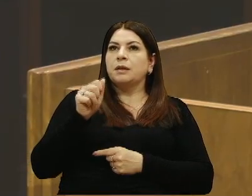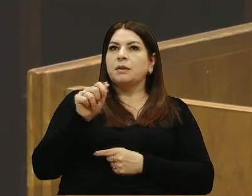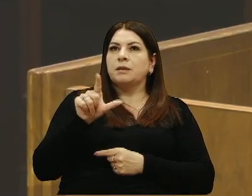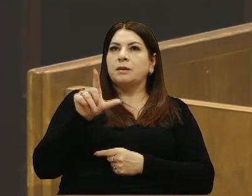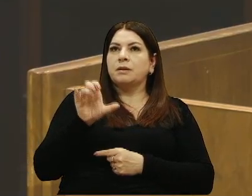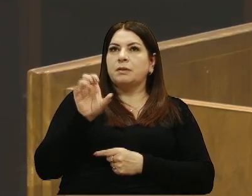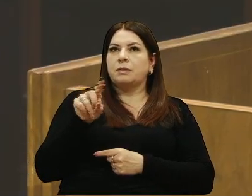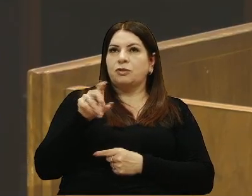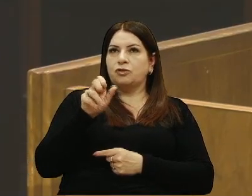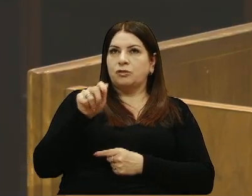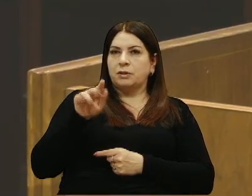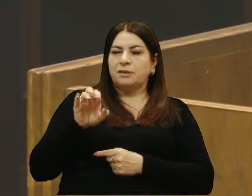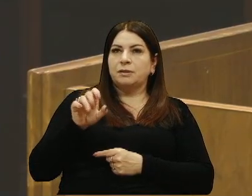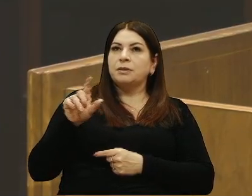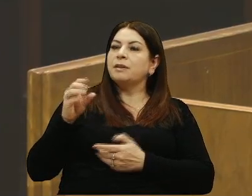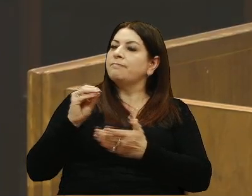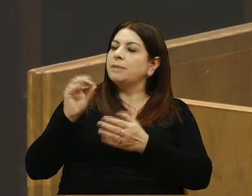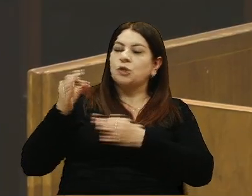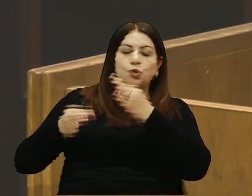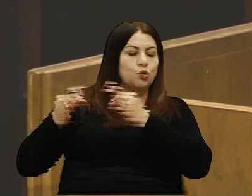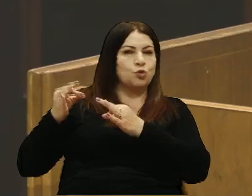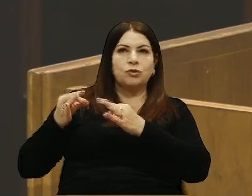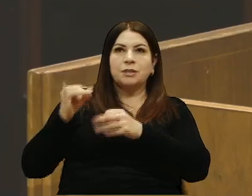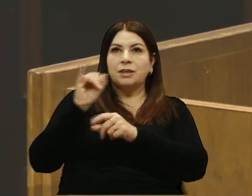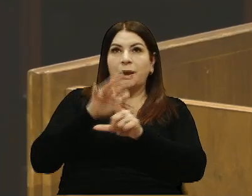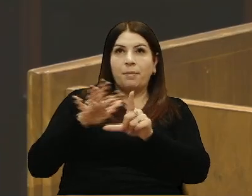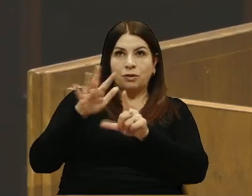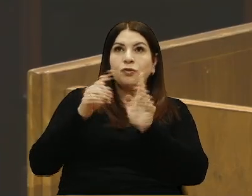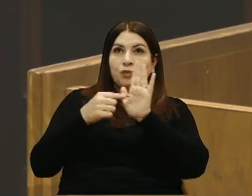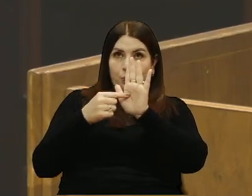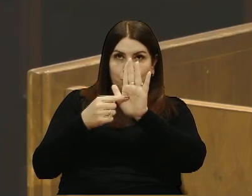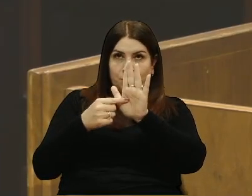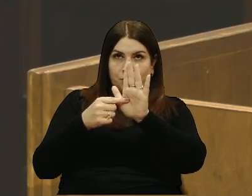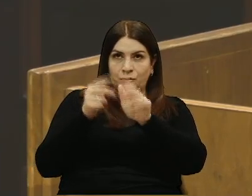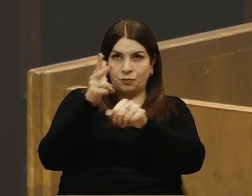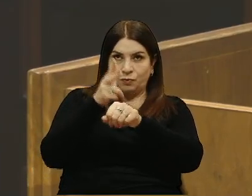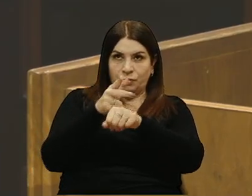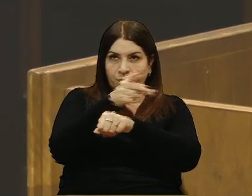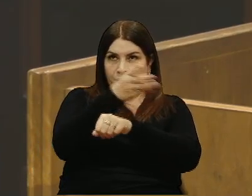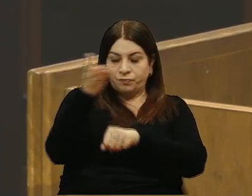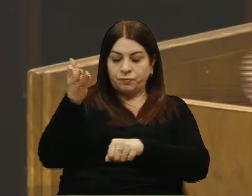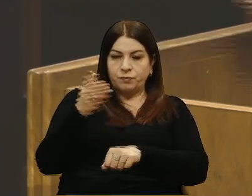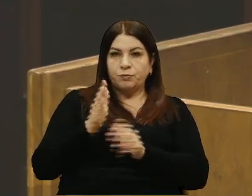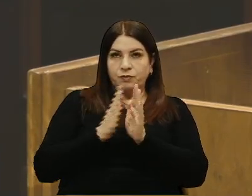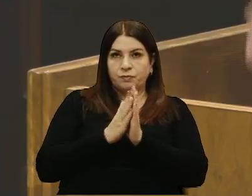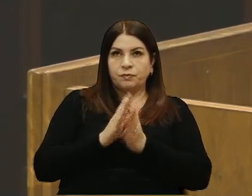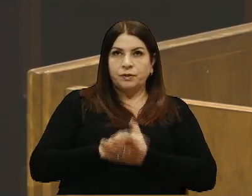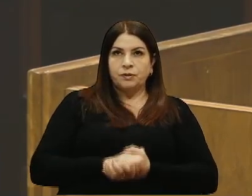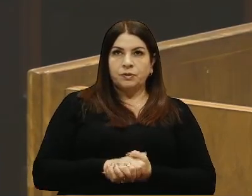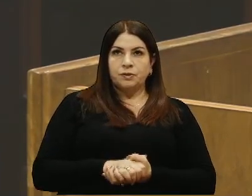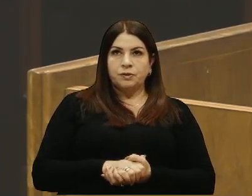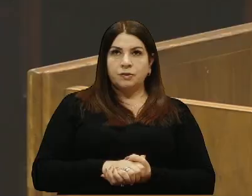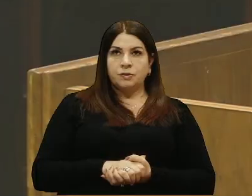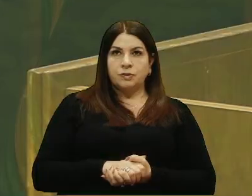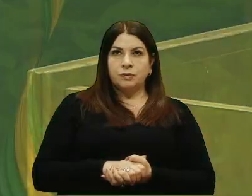Alexandre. A injustiça em imagens. E eu vou mostrar o vídeo para vocês, por favor.